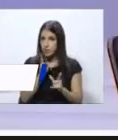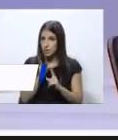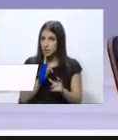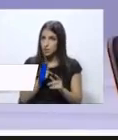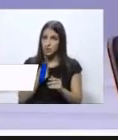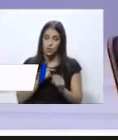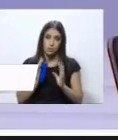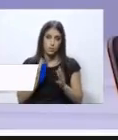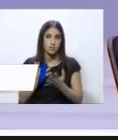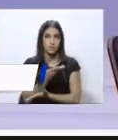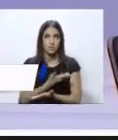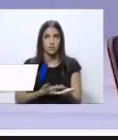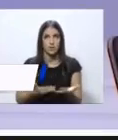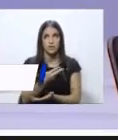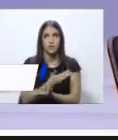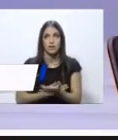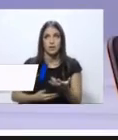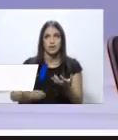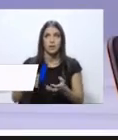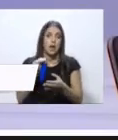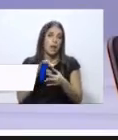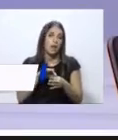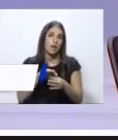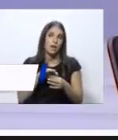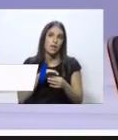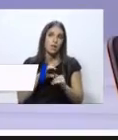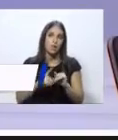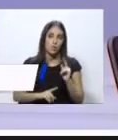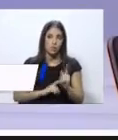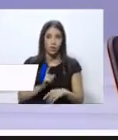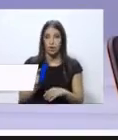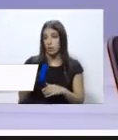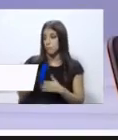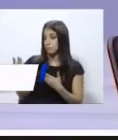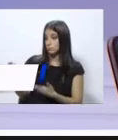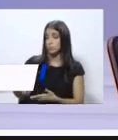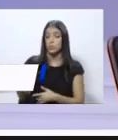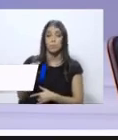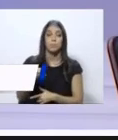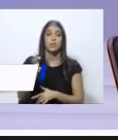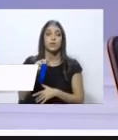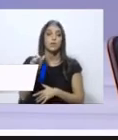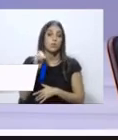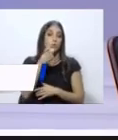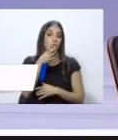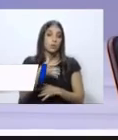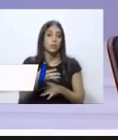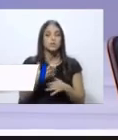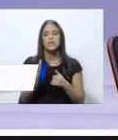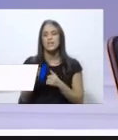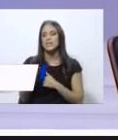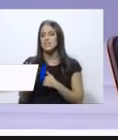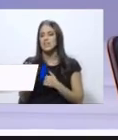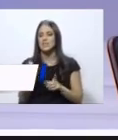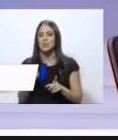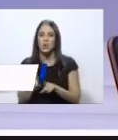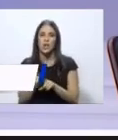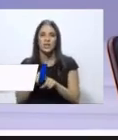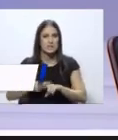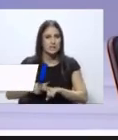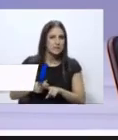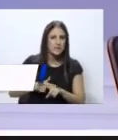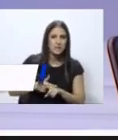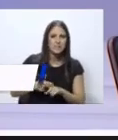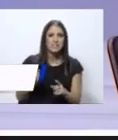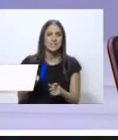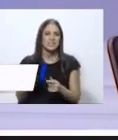a partilhar, até um pouco na linha daquilo que o Pedro diz e com que eu me identifico, com esta falta de interesse pela agitação do